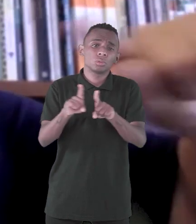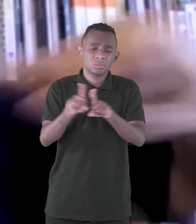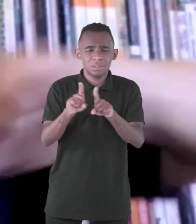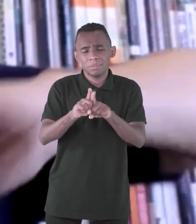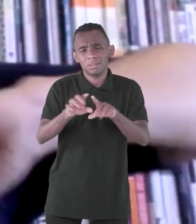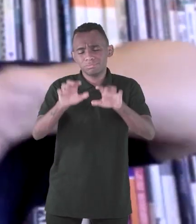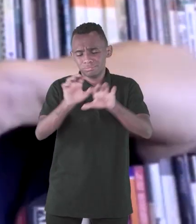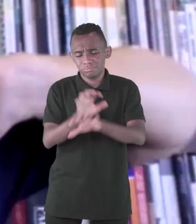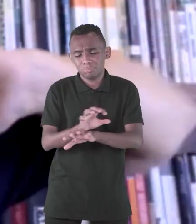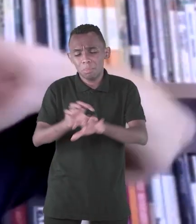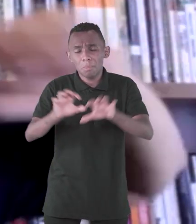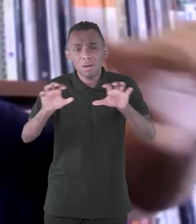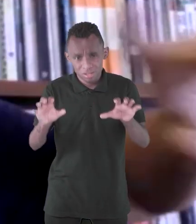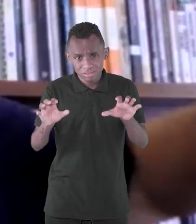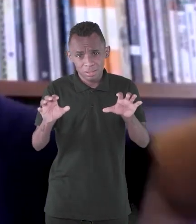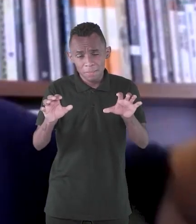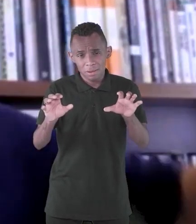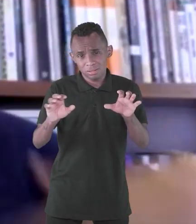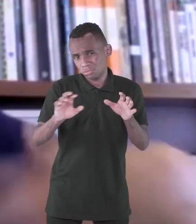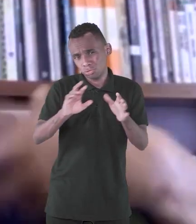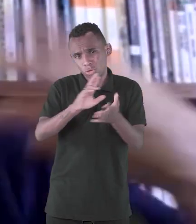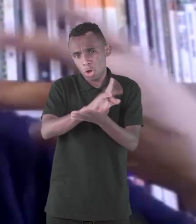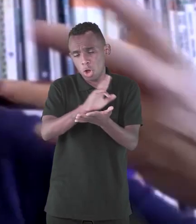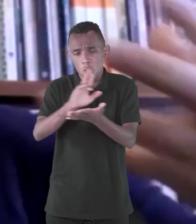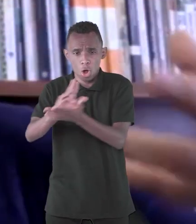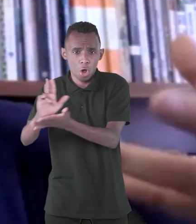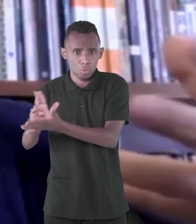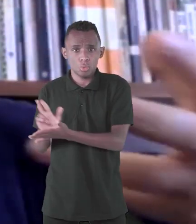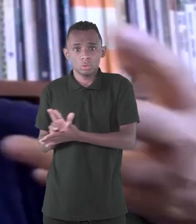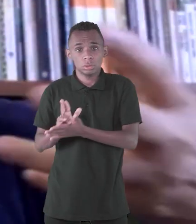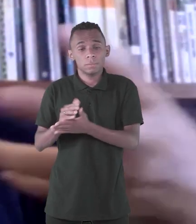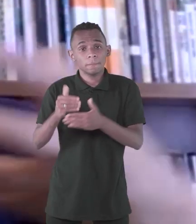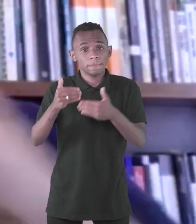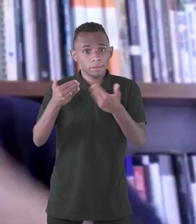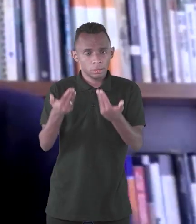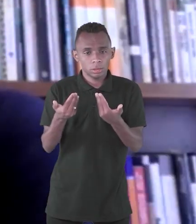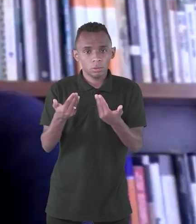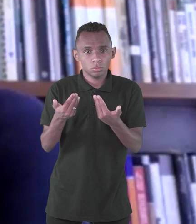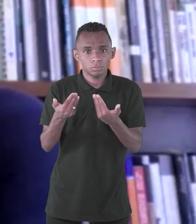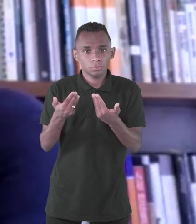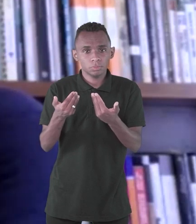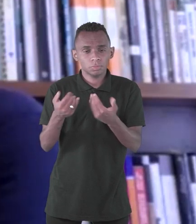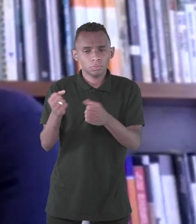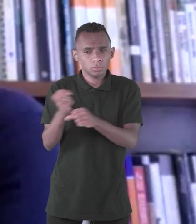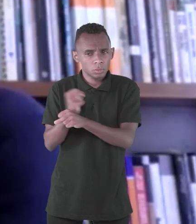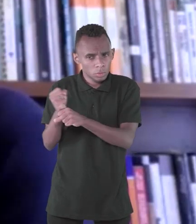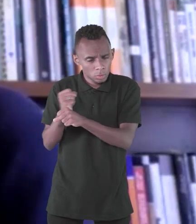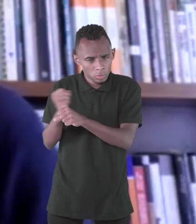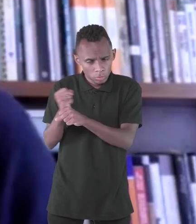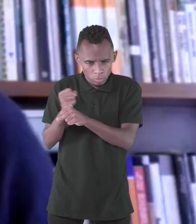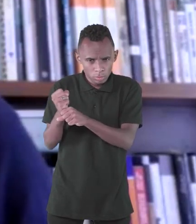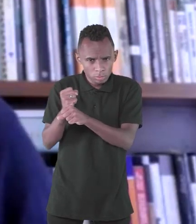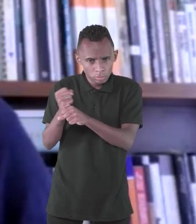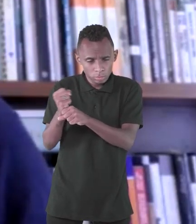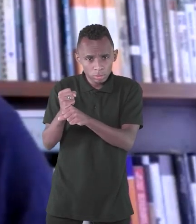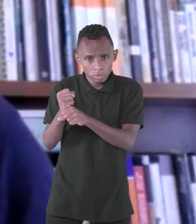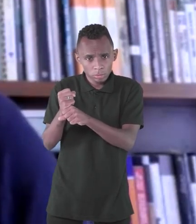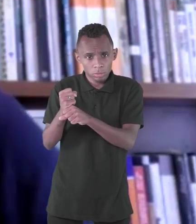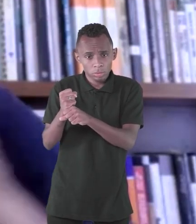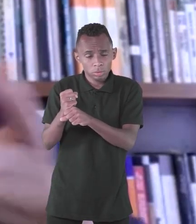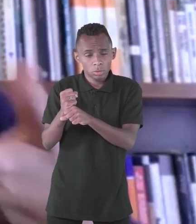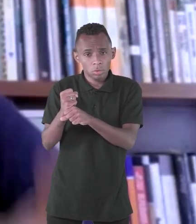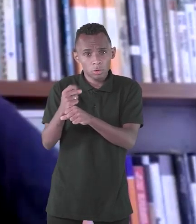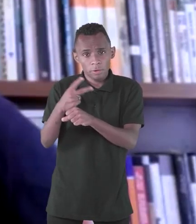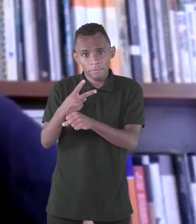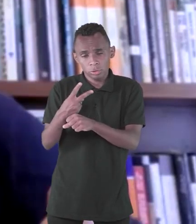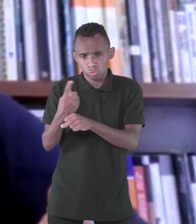a dessacralização das coisas, né? E no século XXI, essa diversidade